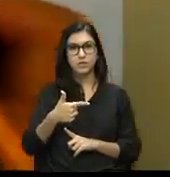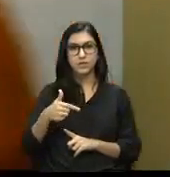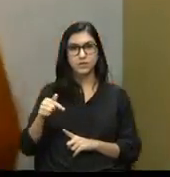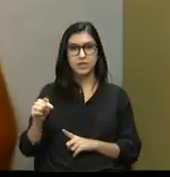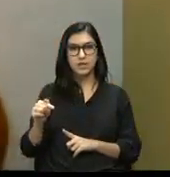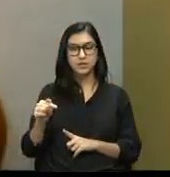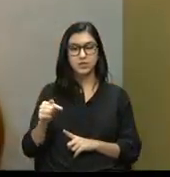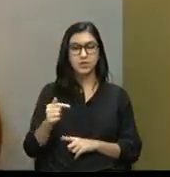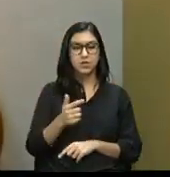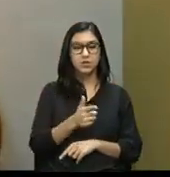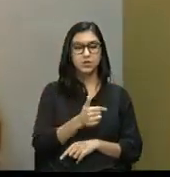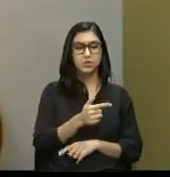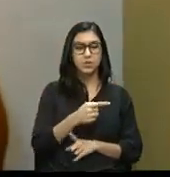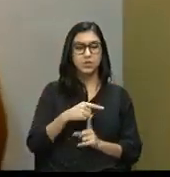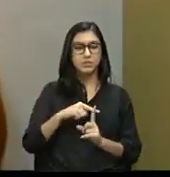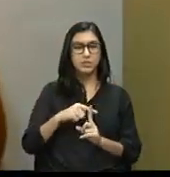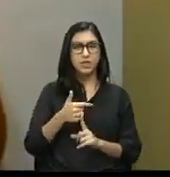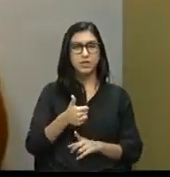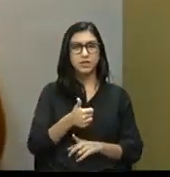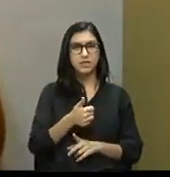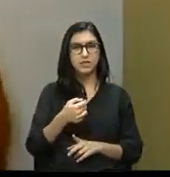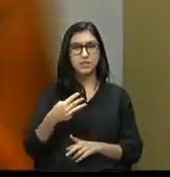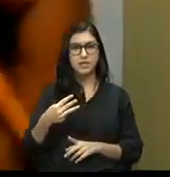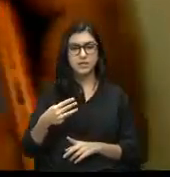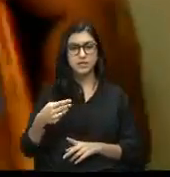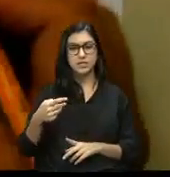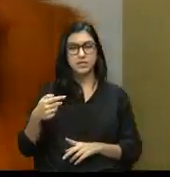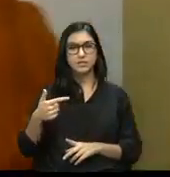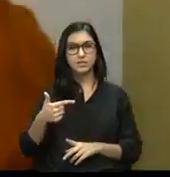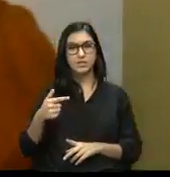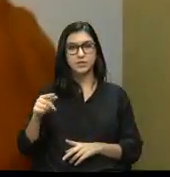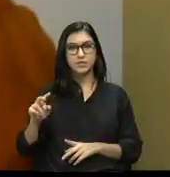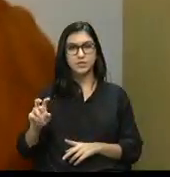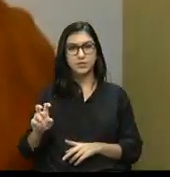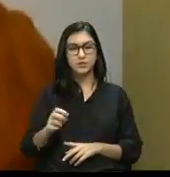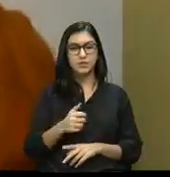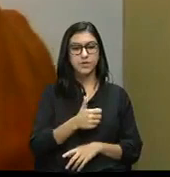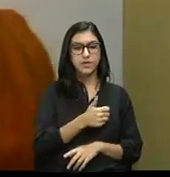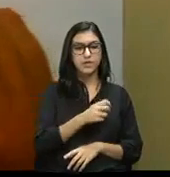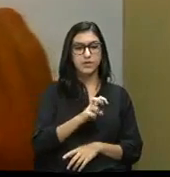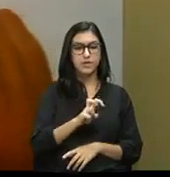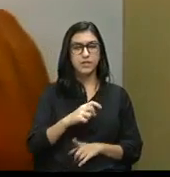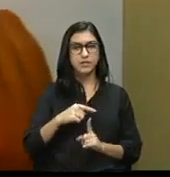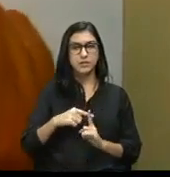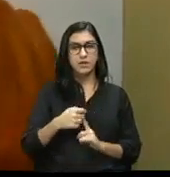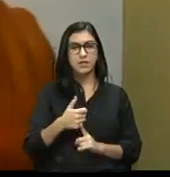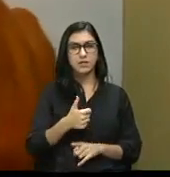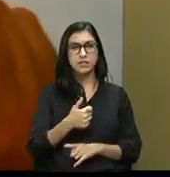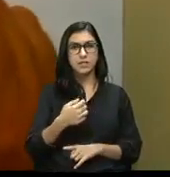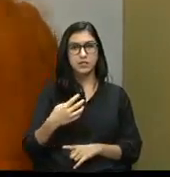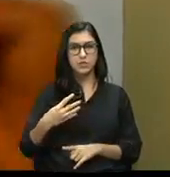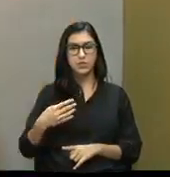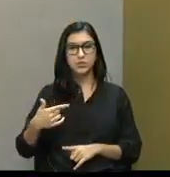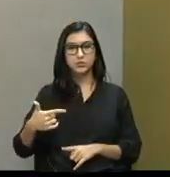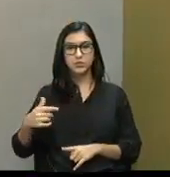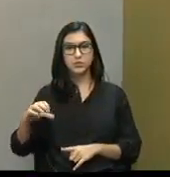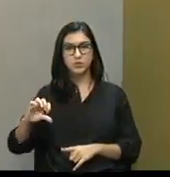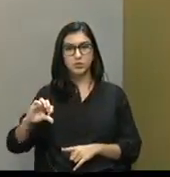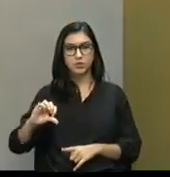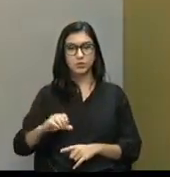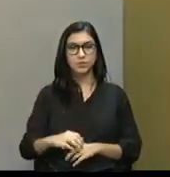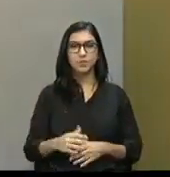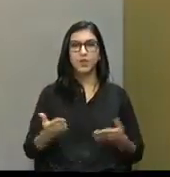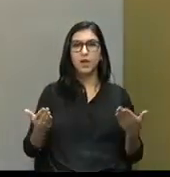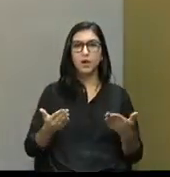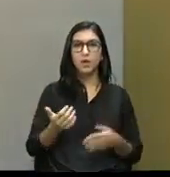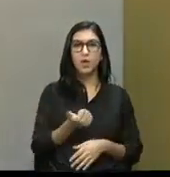27, 12 mais 13, 25, 15 mais 14, 29.